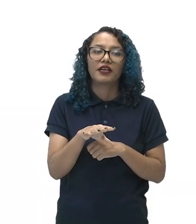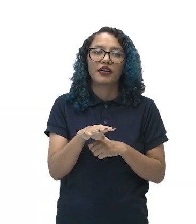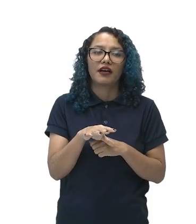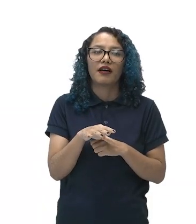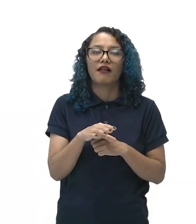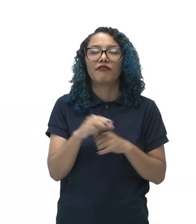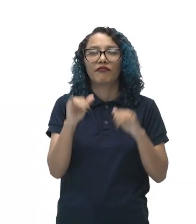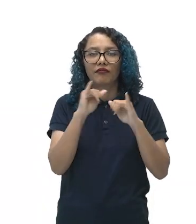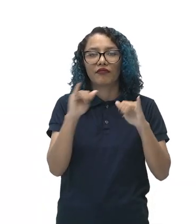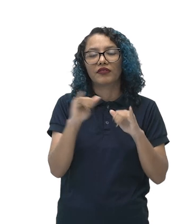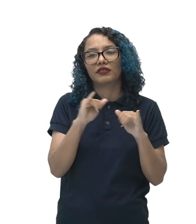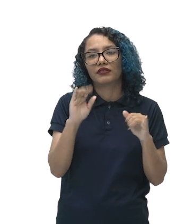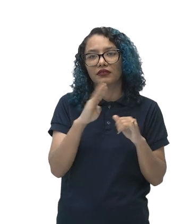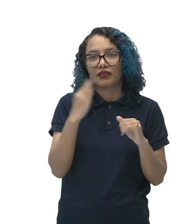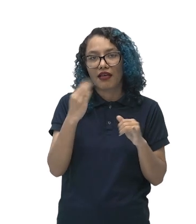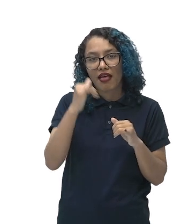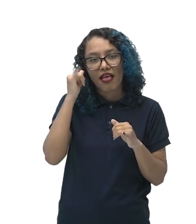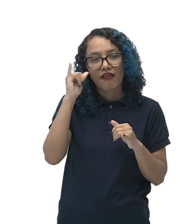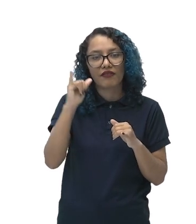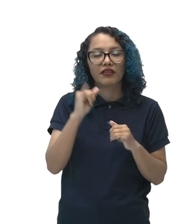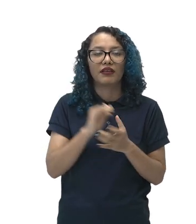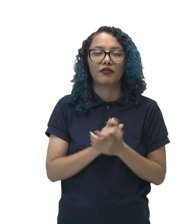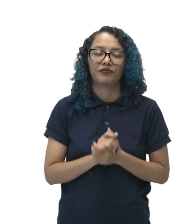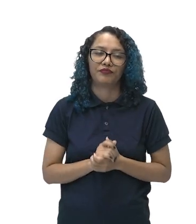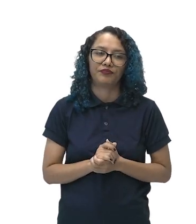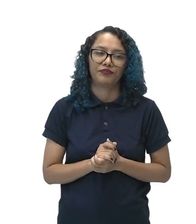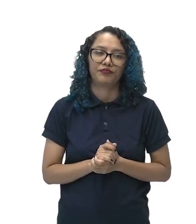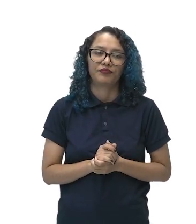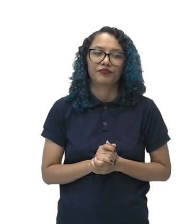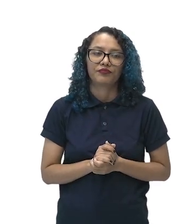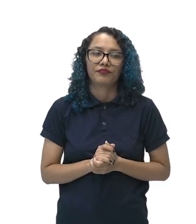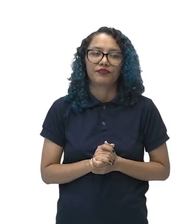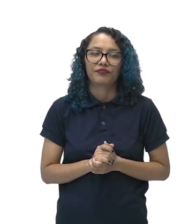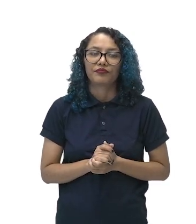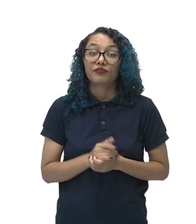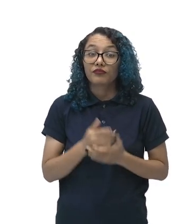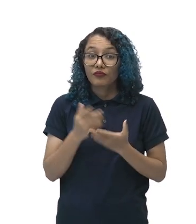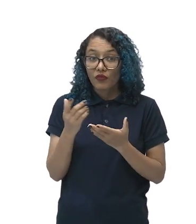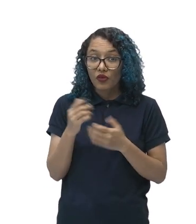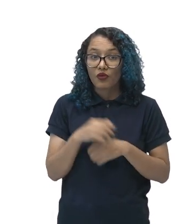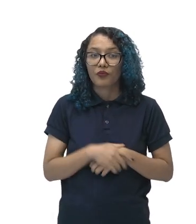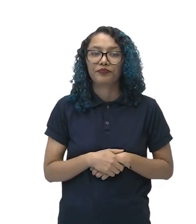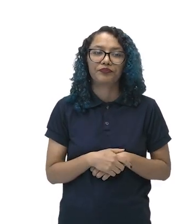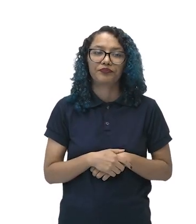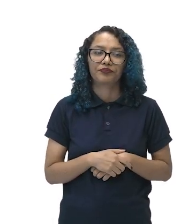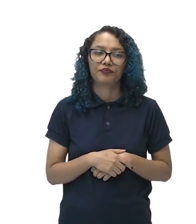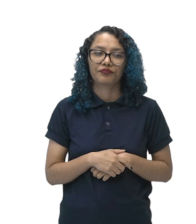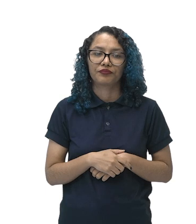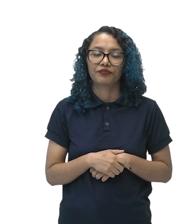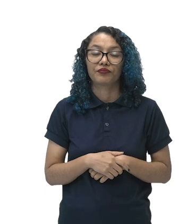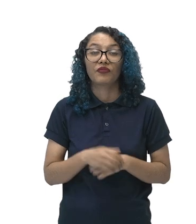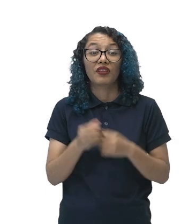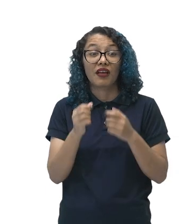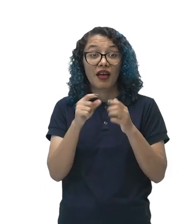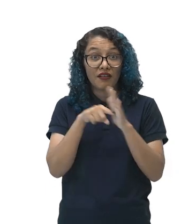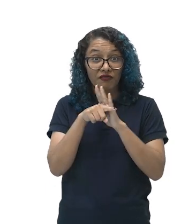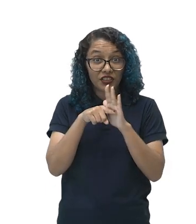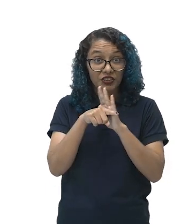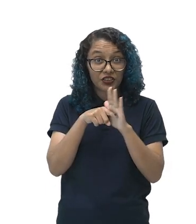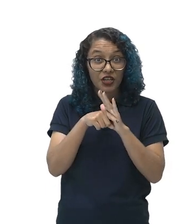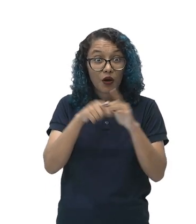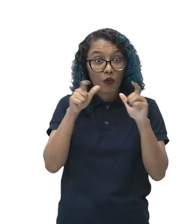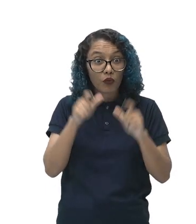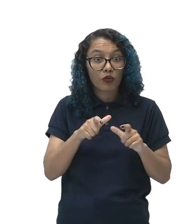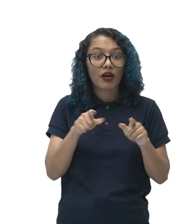cair nessas armadilhas, vamos colocar assim. Investigue a fonte, fique atento